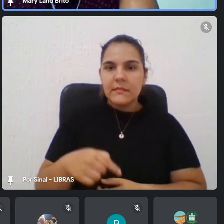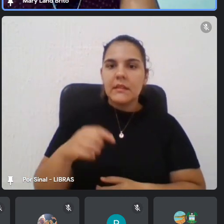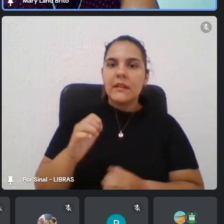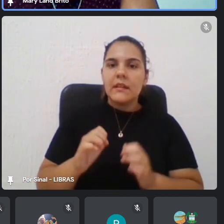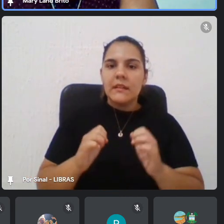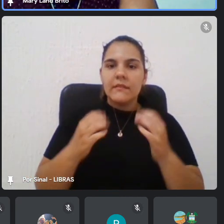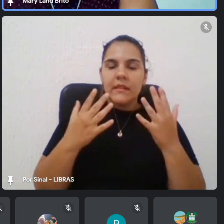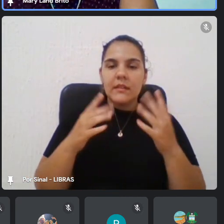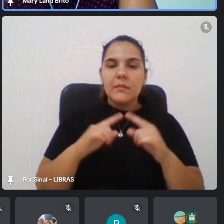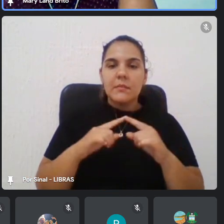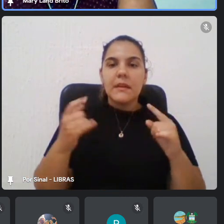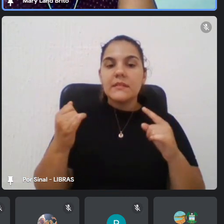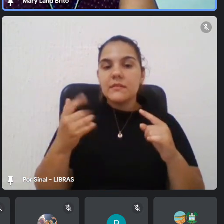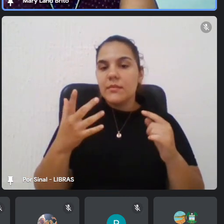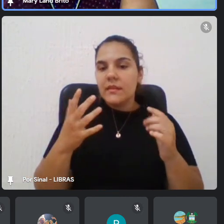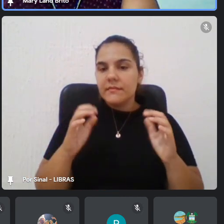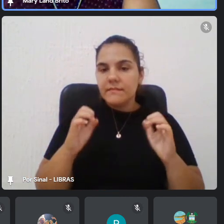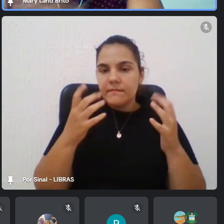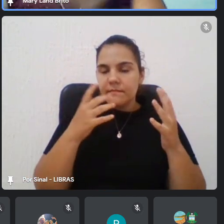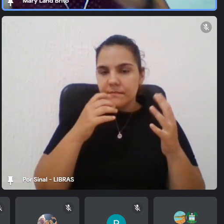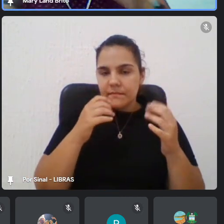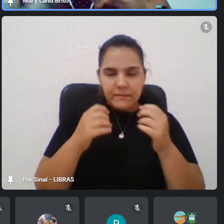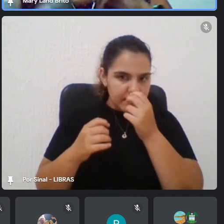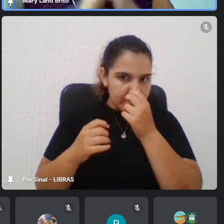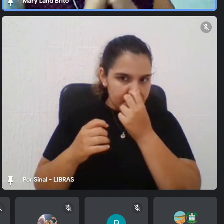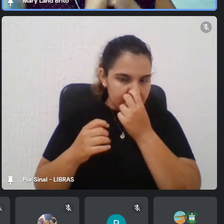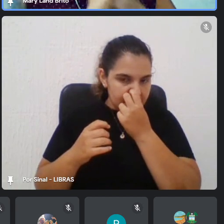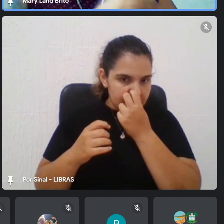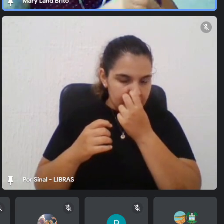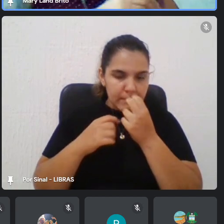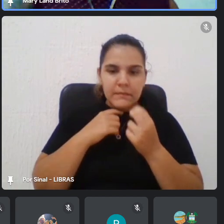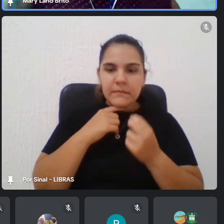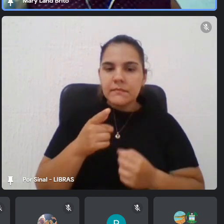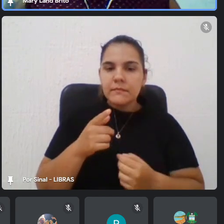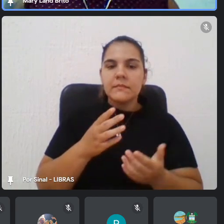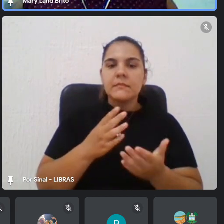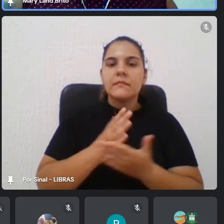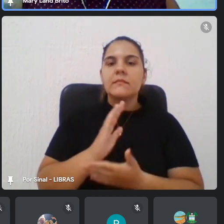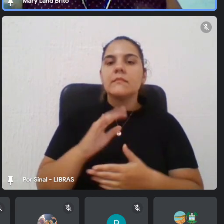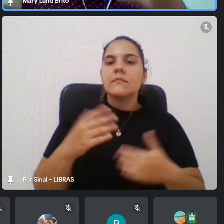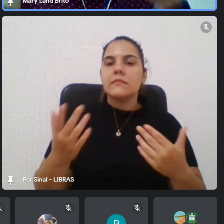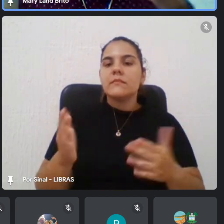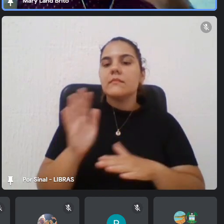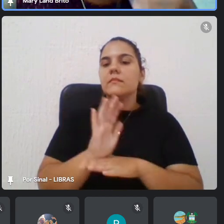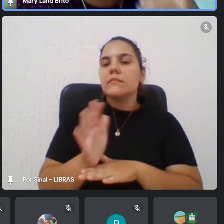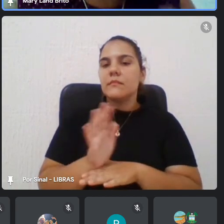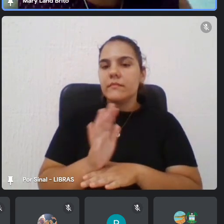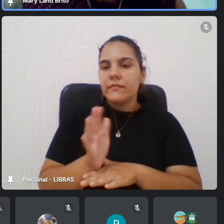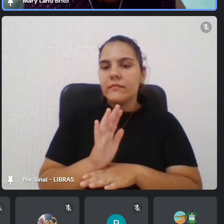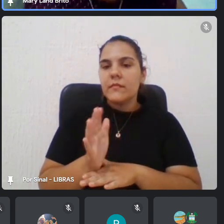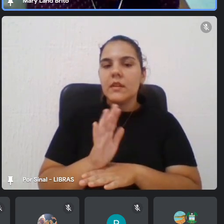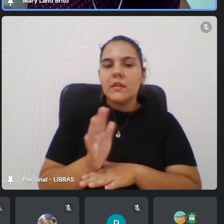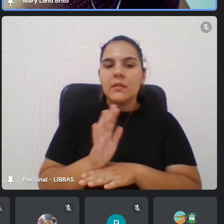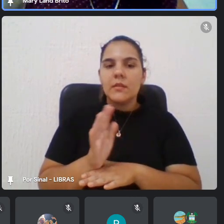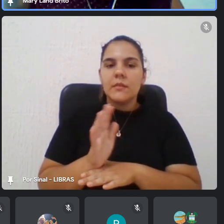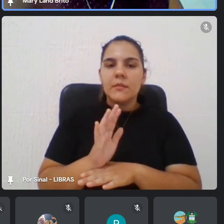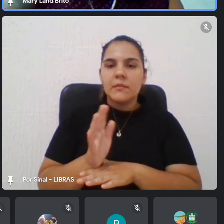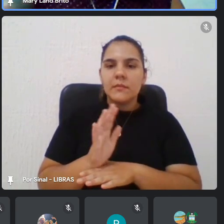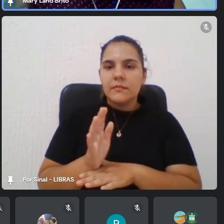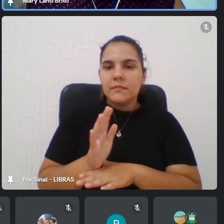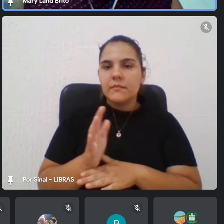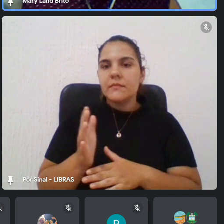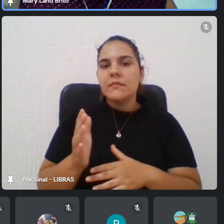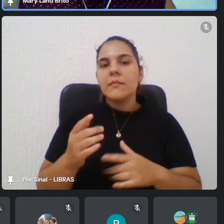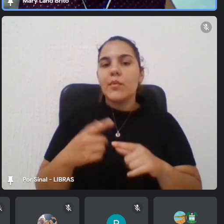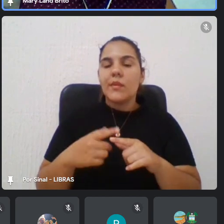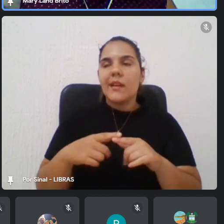selecionado no outro edital, então esse filme não vai deixar de acontecer, porque você preveu ali o custo de transporte para